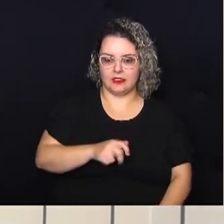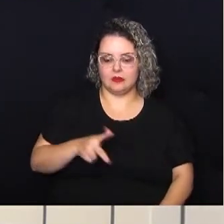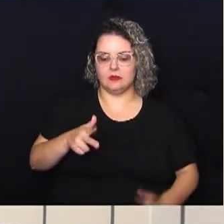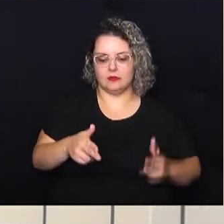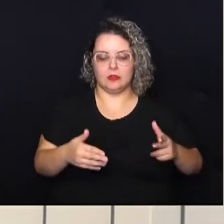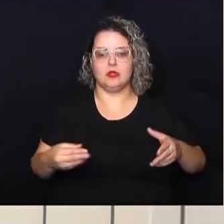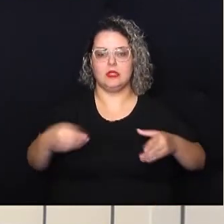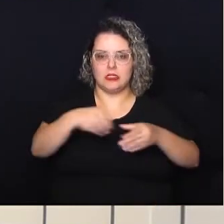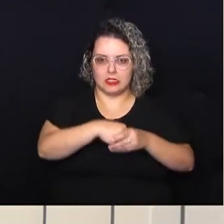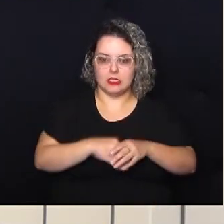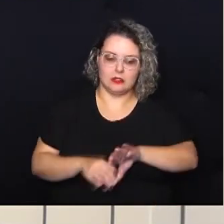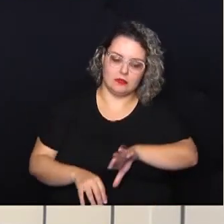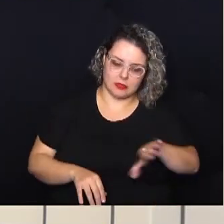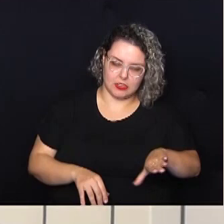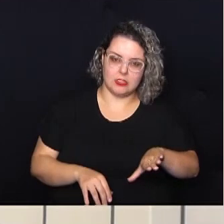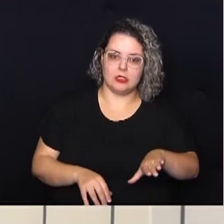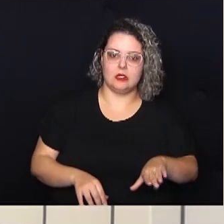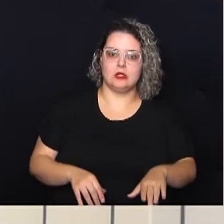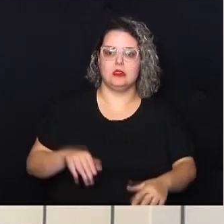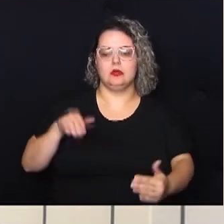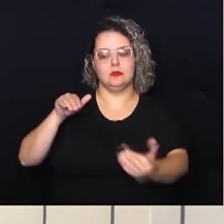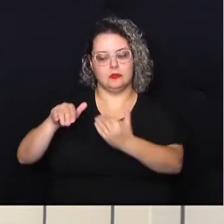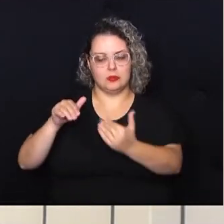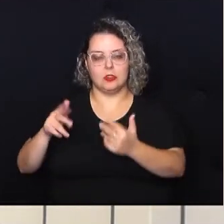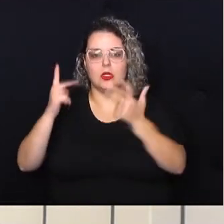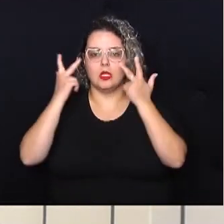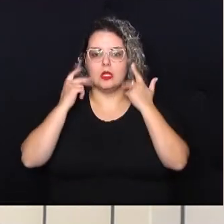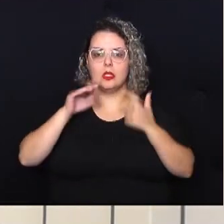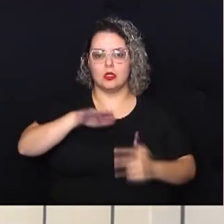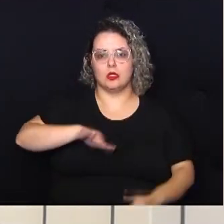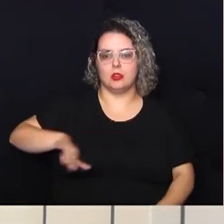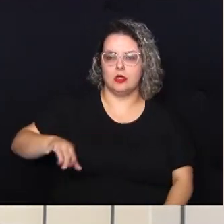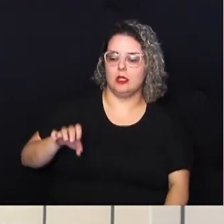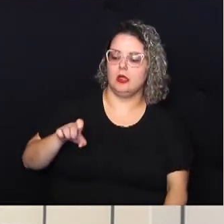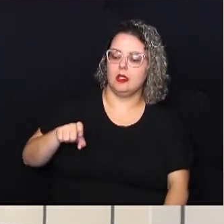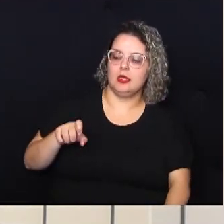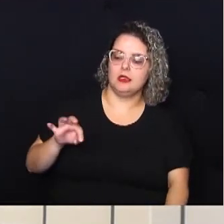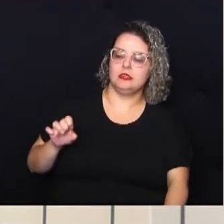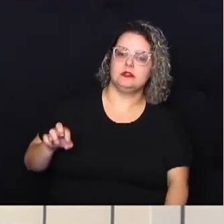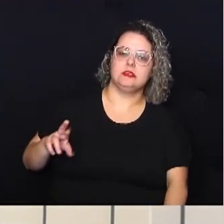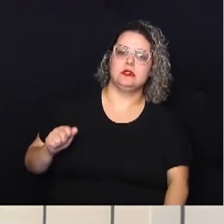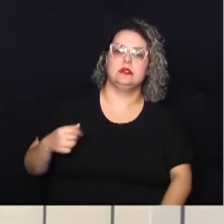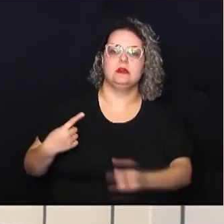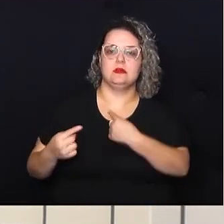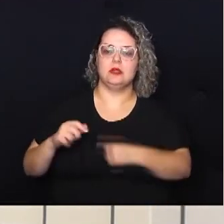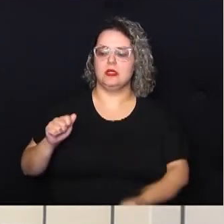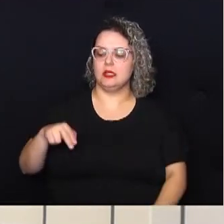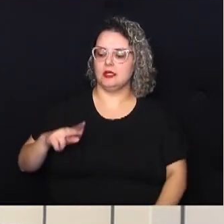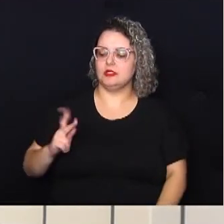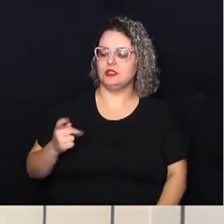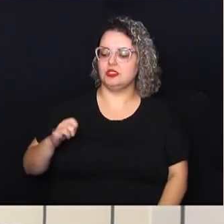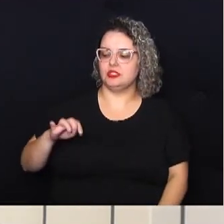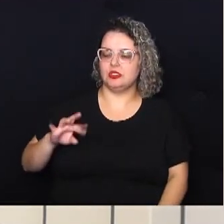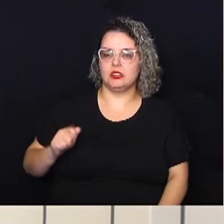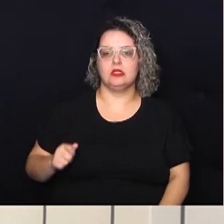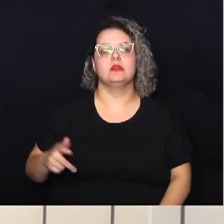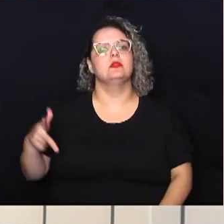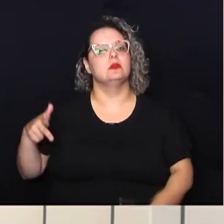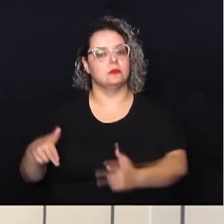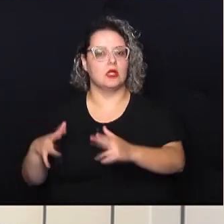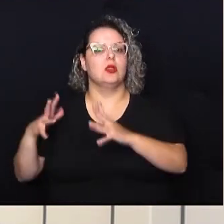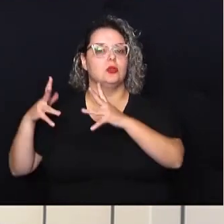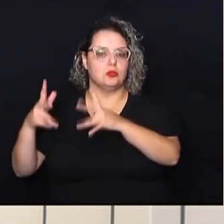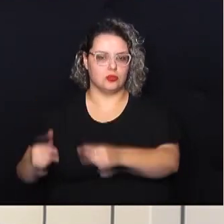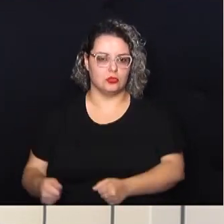interna, que fica à esquerda, e trânsito normal pela pista externa. Na Avenida Anchieta, bloqueio continua total